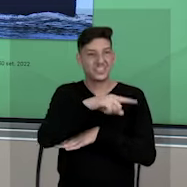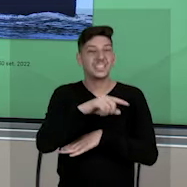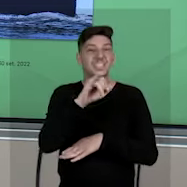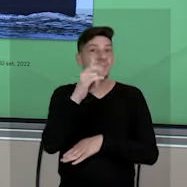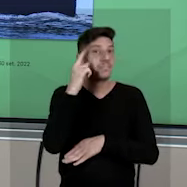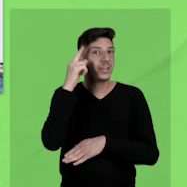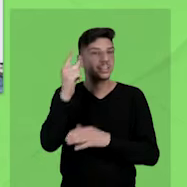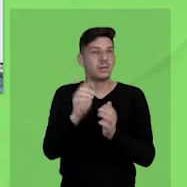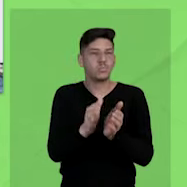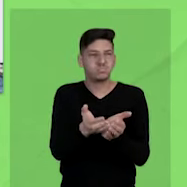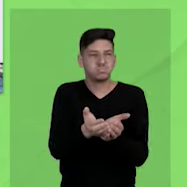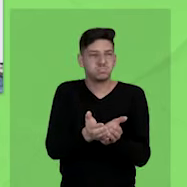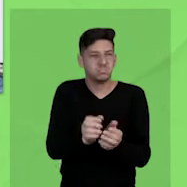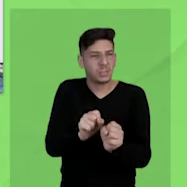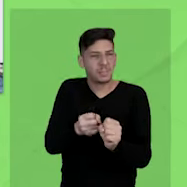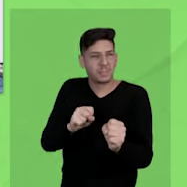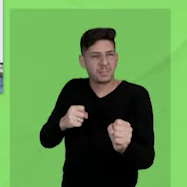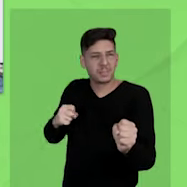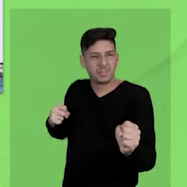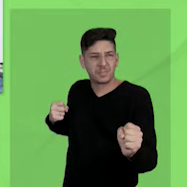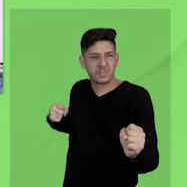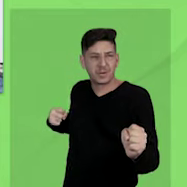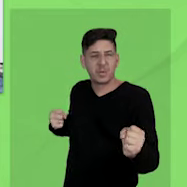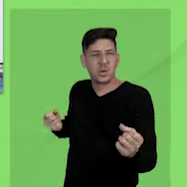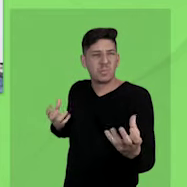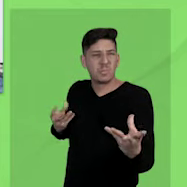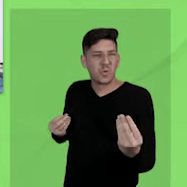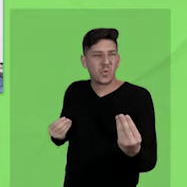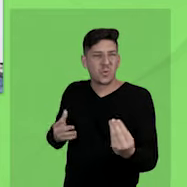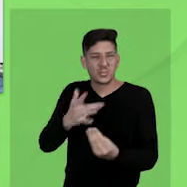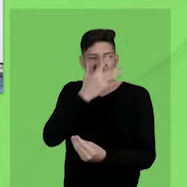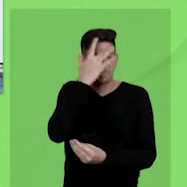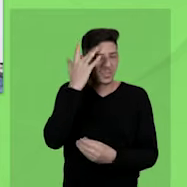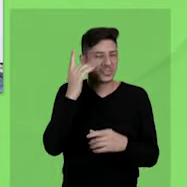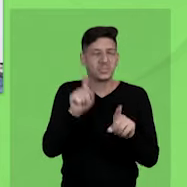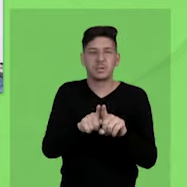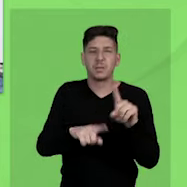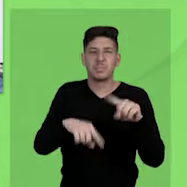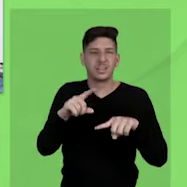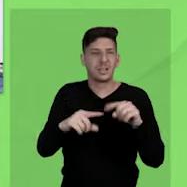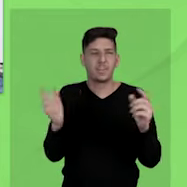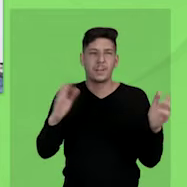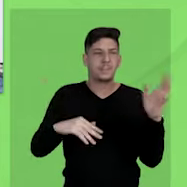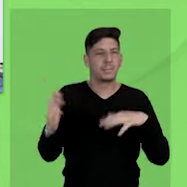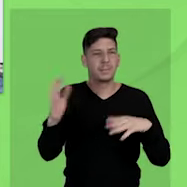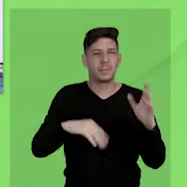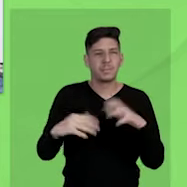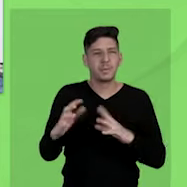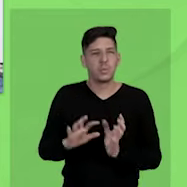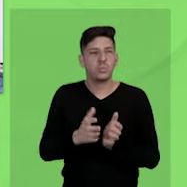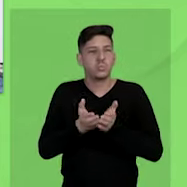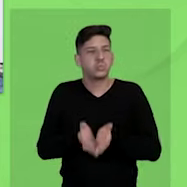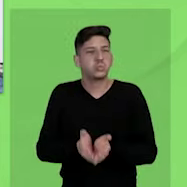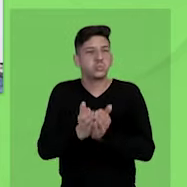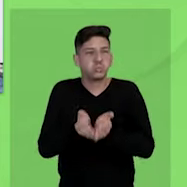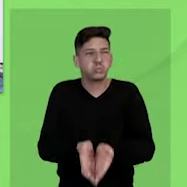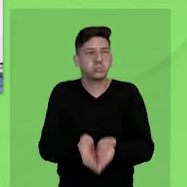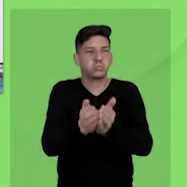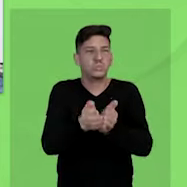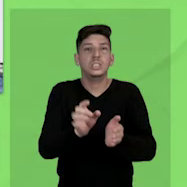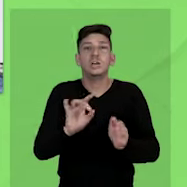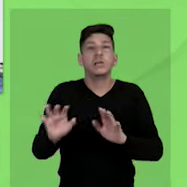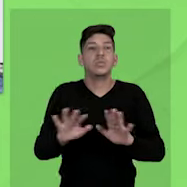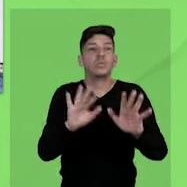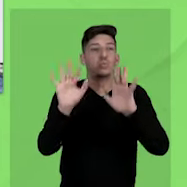imensos que deslocavam enormes quantidades de pessoas e de mercadorias e que eram movidos a vapor, não dependiam mais das correntes de vento,